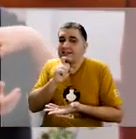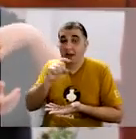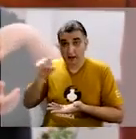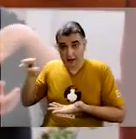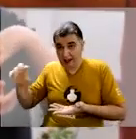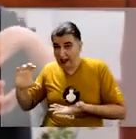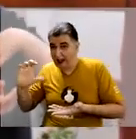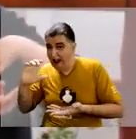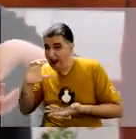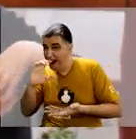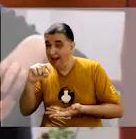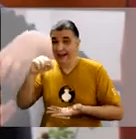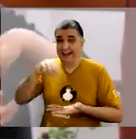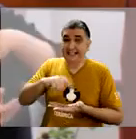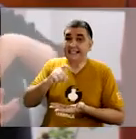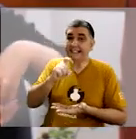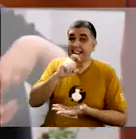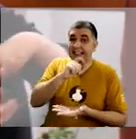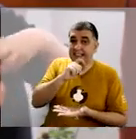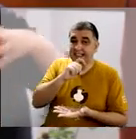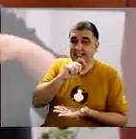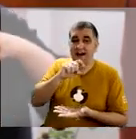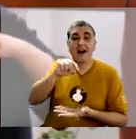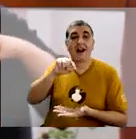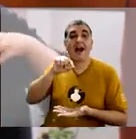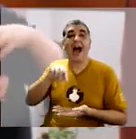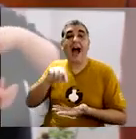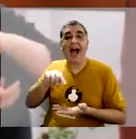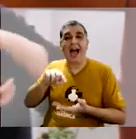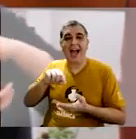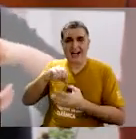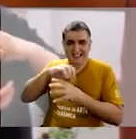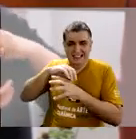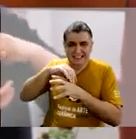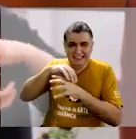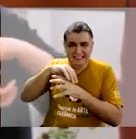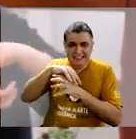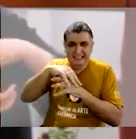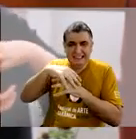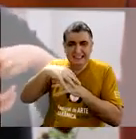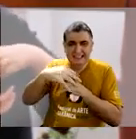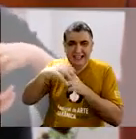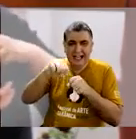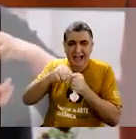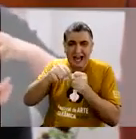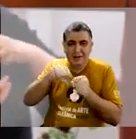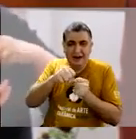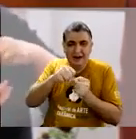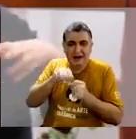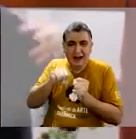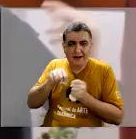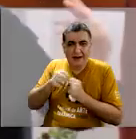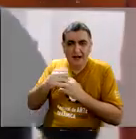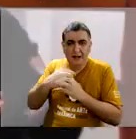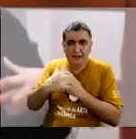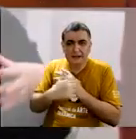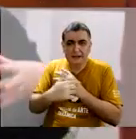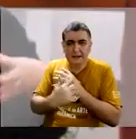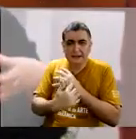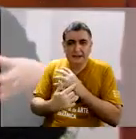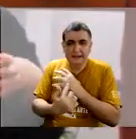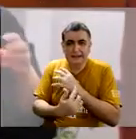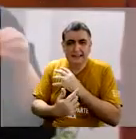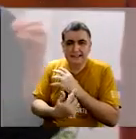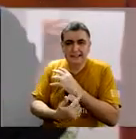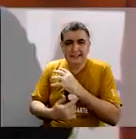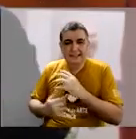uma condição. A peça dentro, no seu corpo cerâmico, ela ainda está muito quente, incandescente mesmo, e o